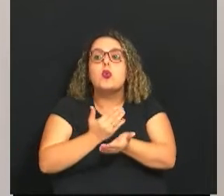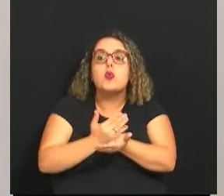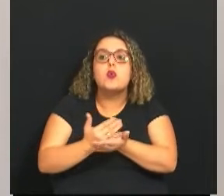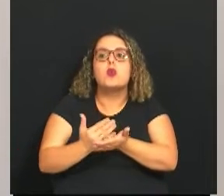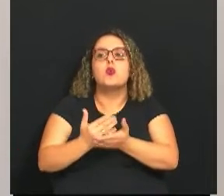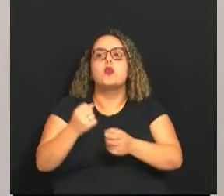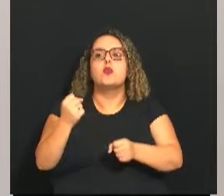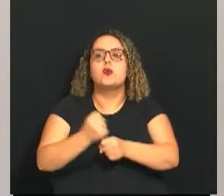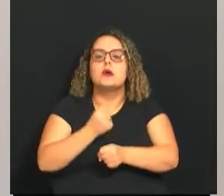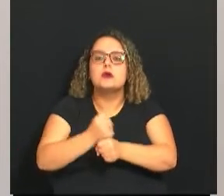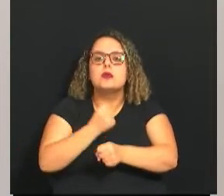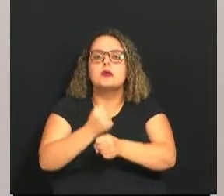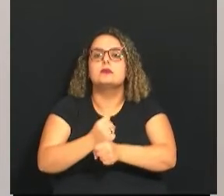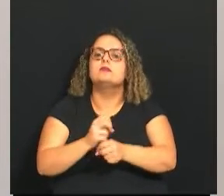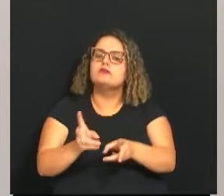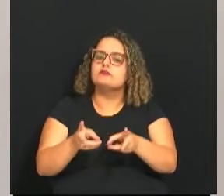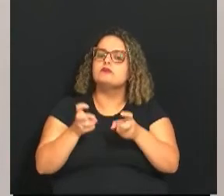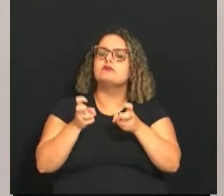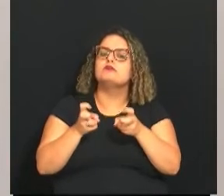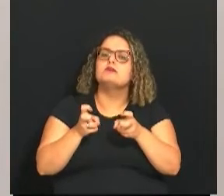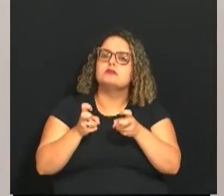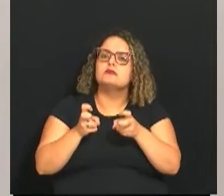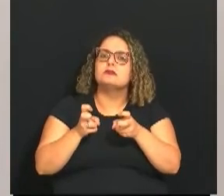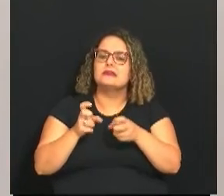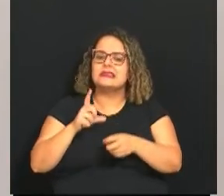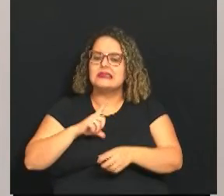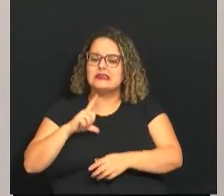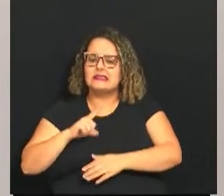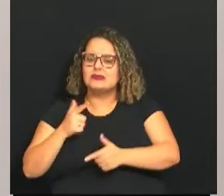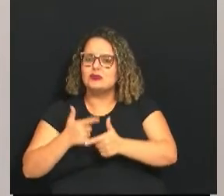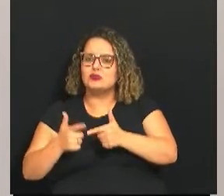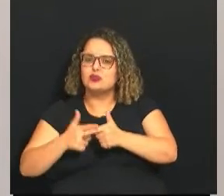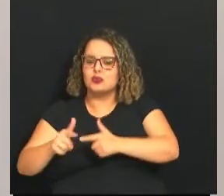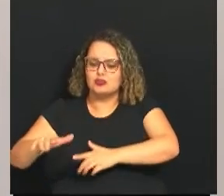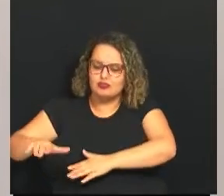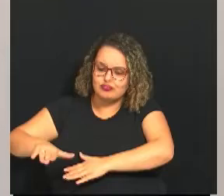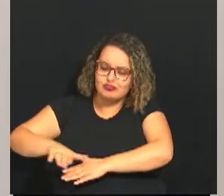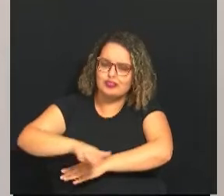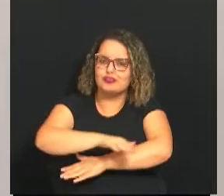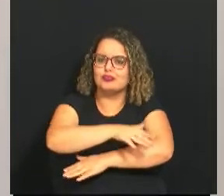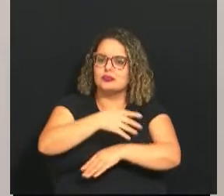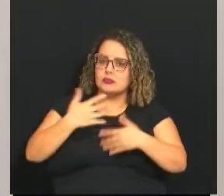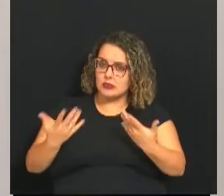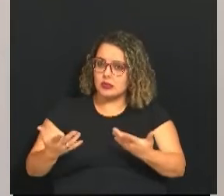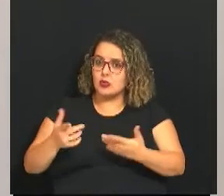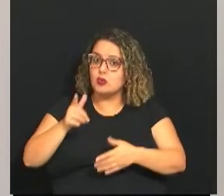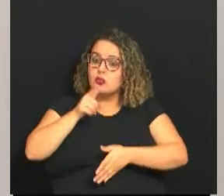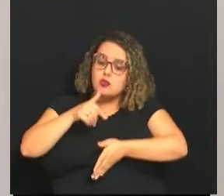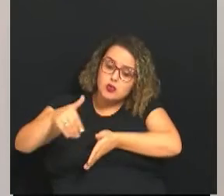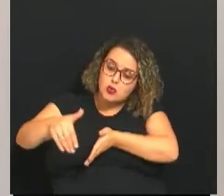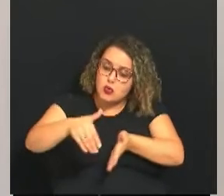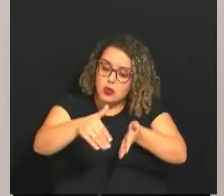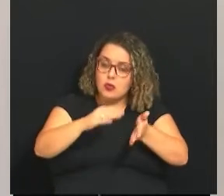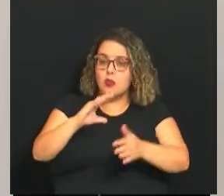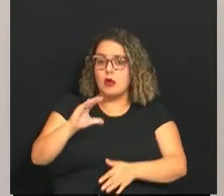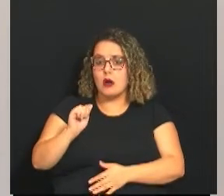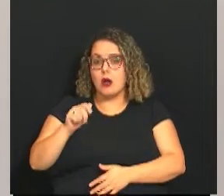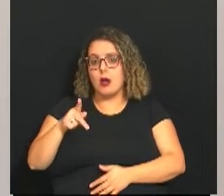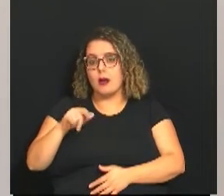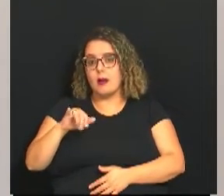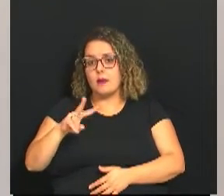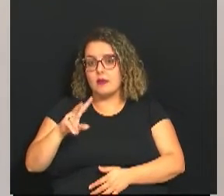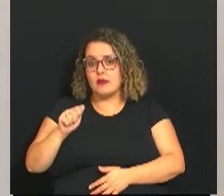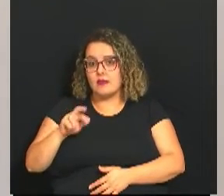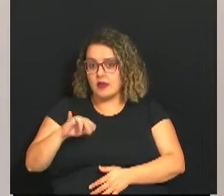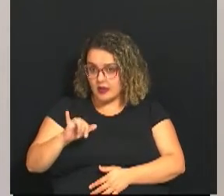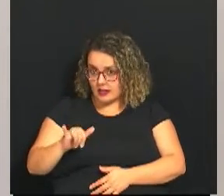obras, viu que teve erosões no trecho do afluente do Rio Capivari. Então eles teriam que